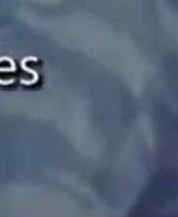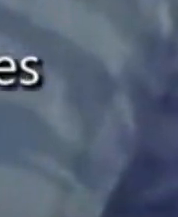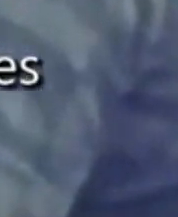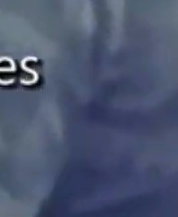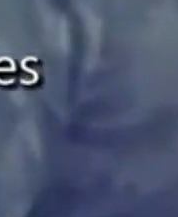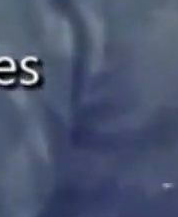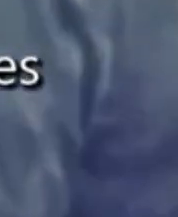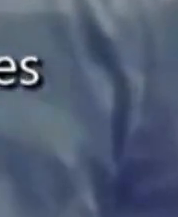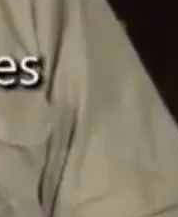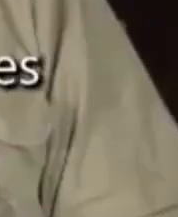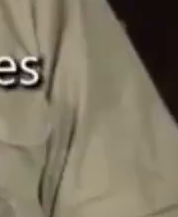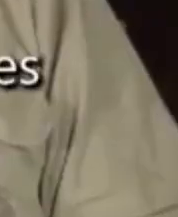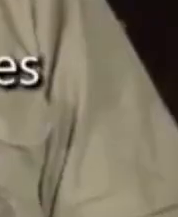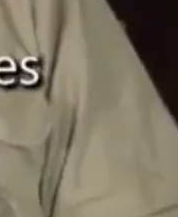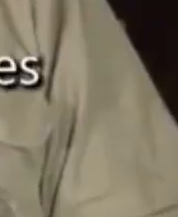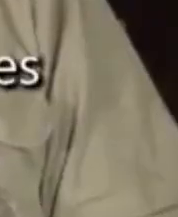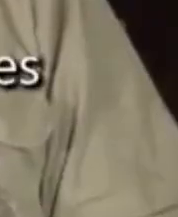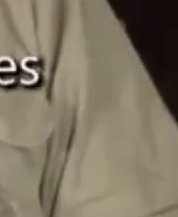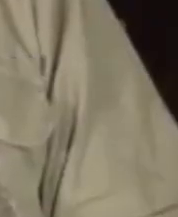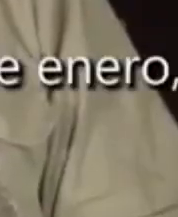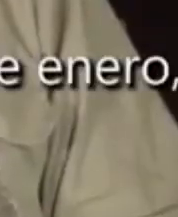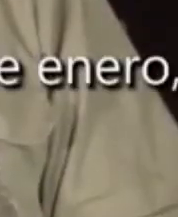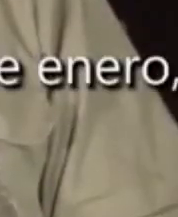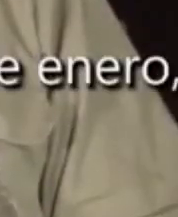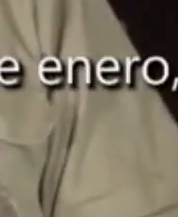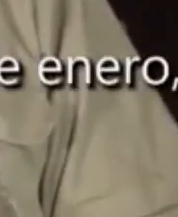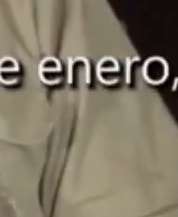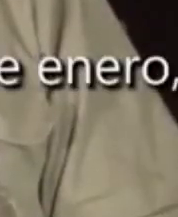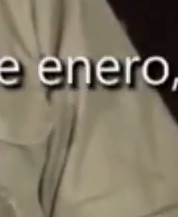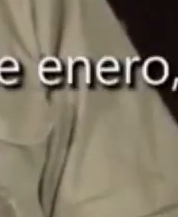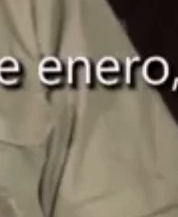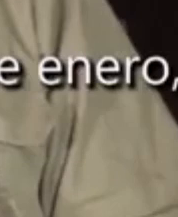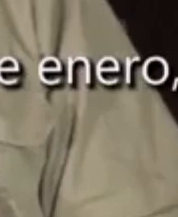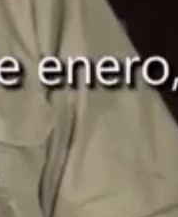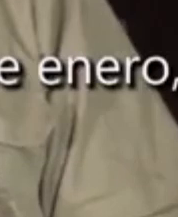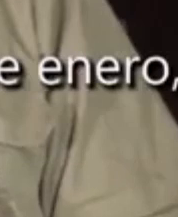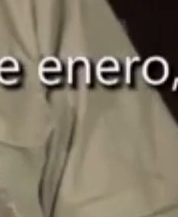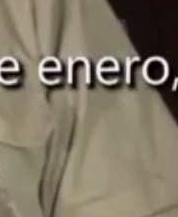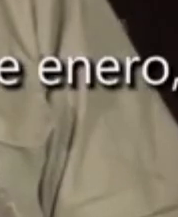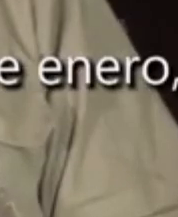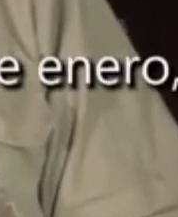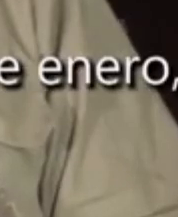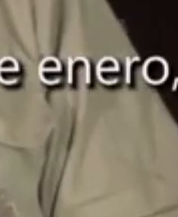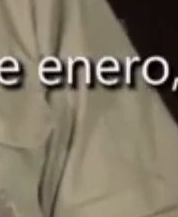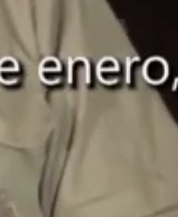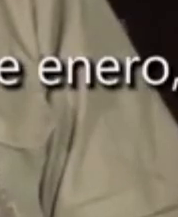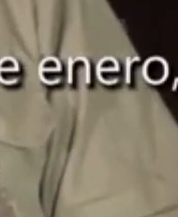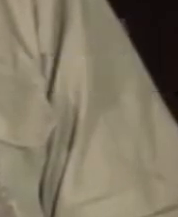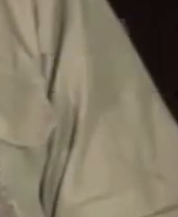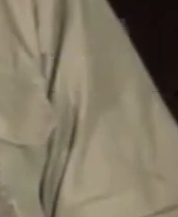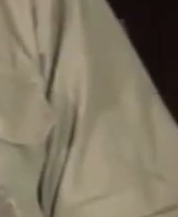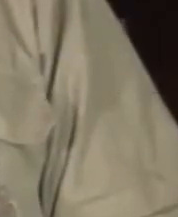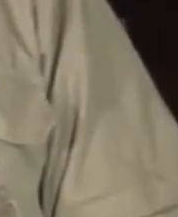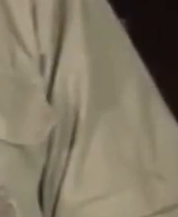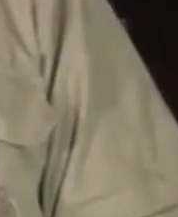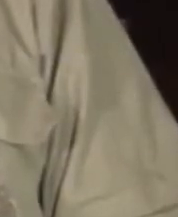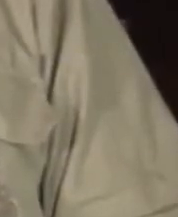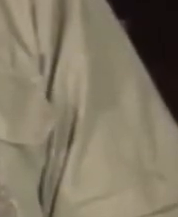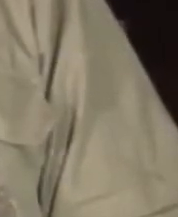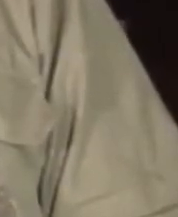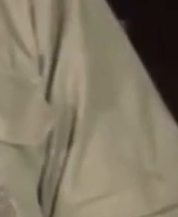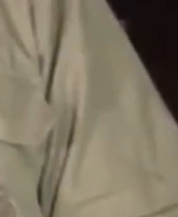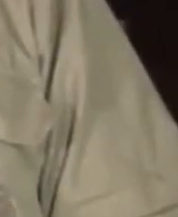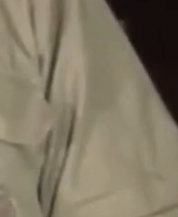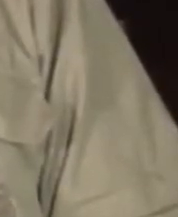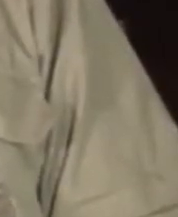entregue então 88 assessores. Que esses assessores em janeiro, meados de janeiro, atravessaram o